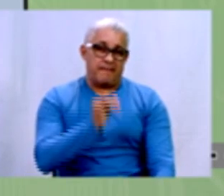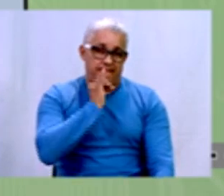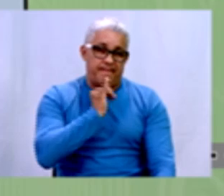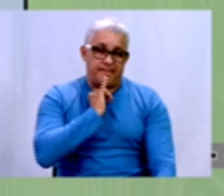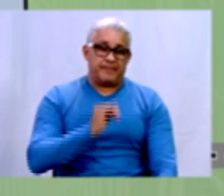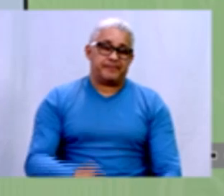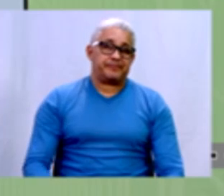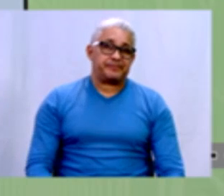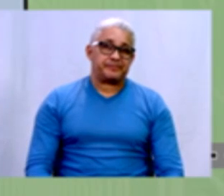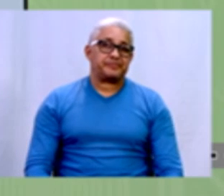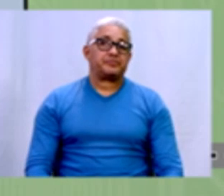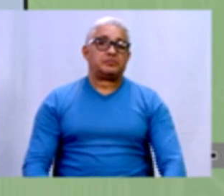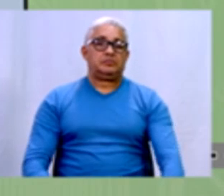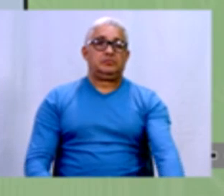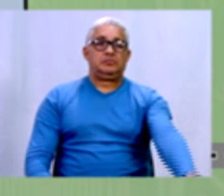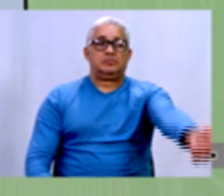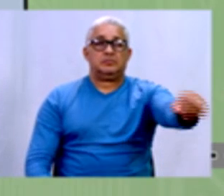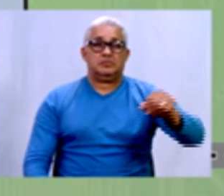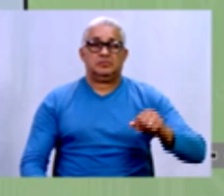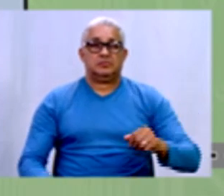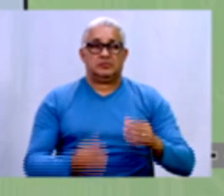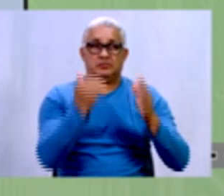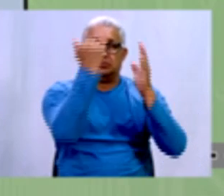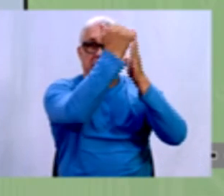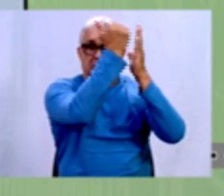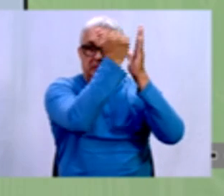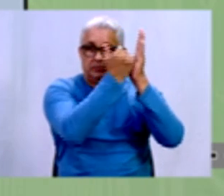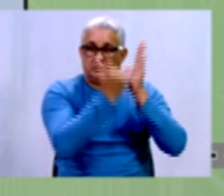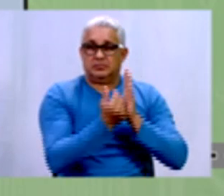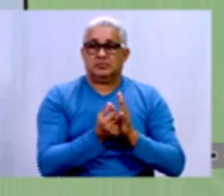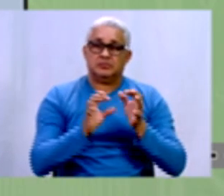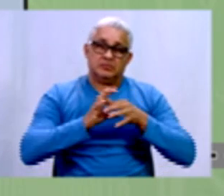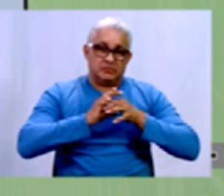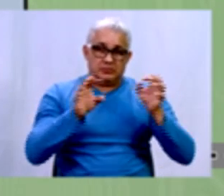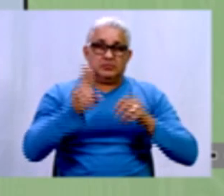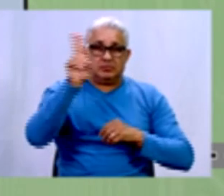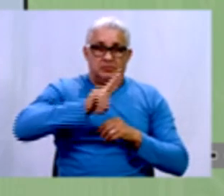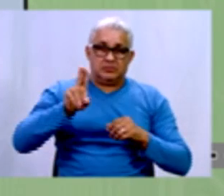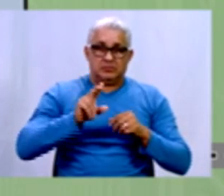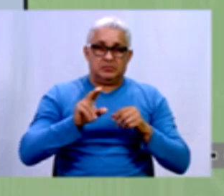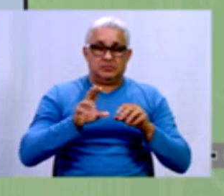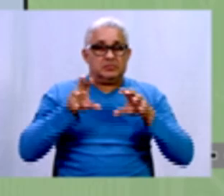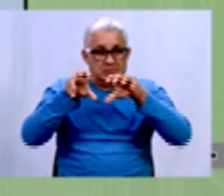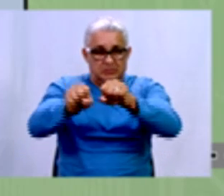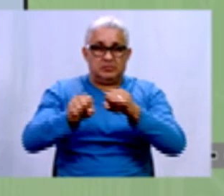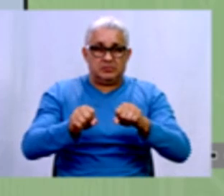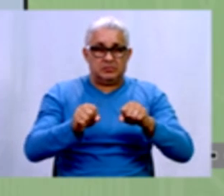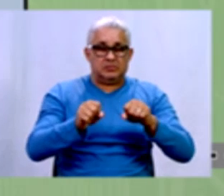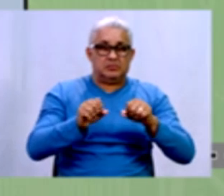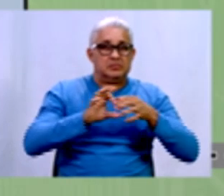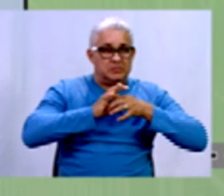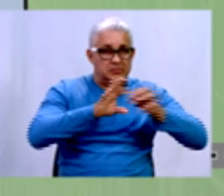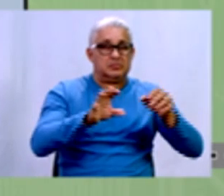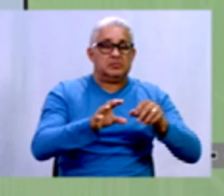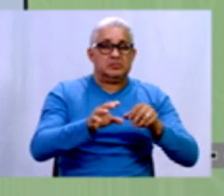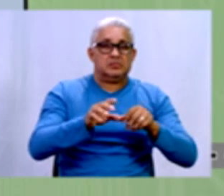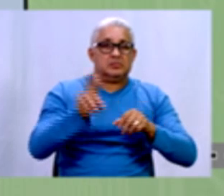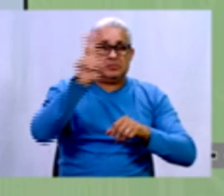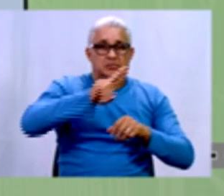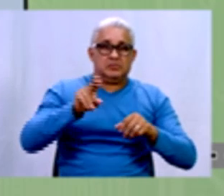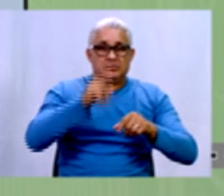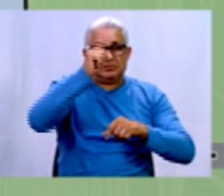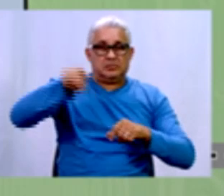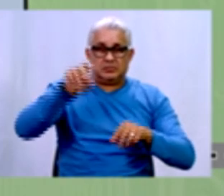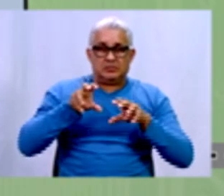Product Backlog. Então, aqui são os itens, né? Permitir que o usuário faça uma reserva, permitir que o usuário cancele a reserva, permitir a